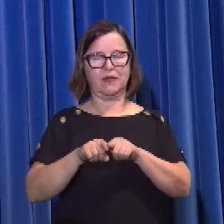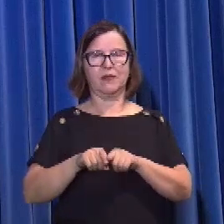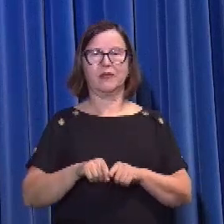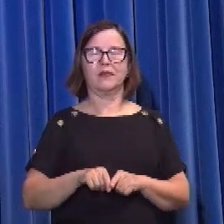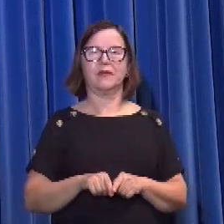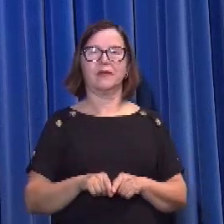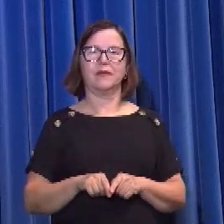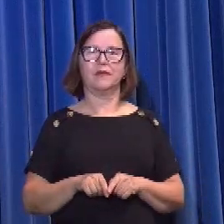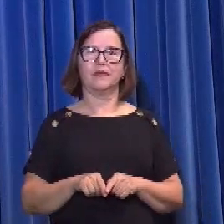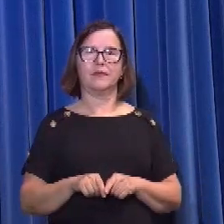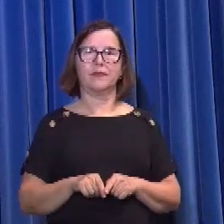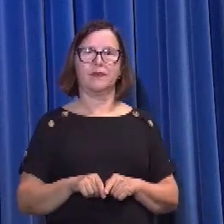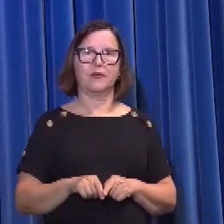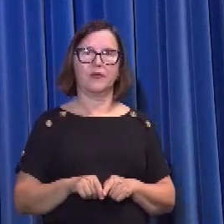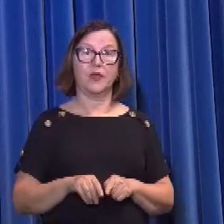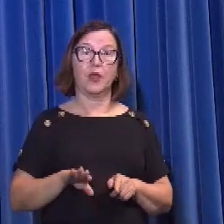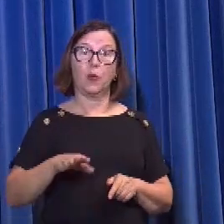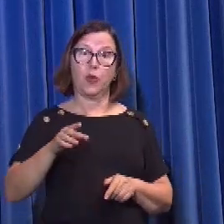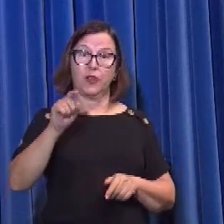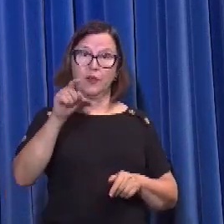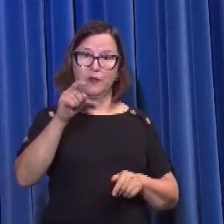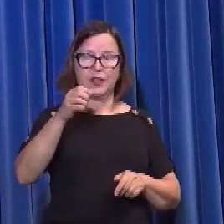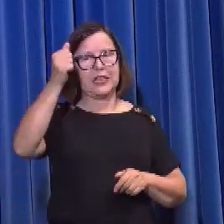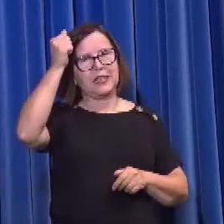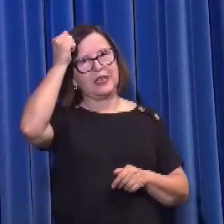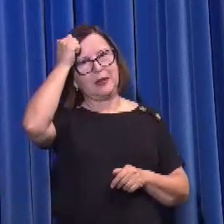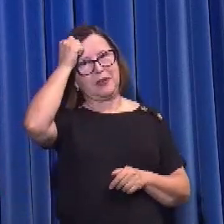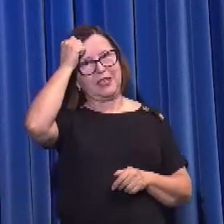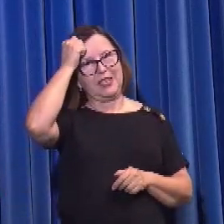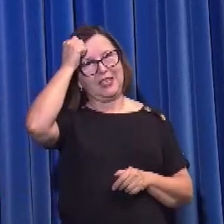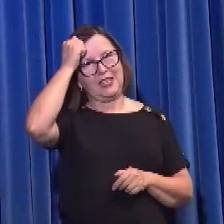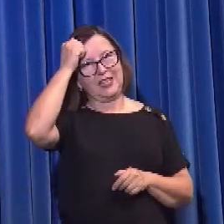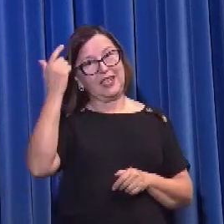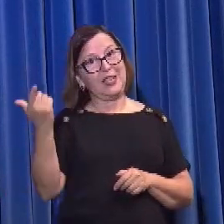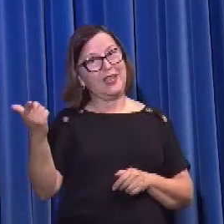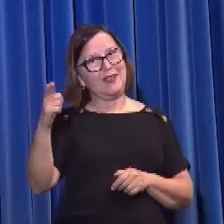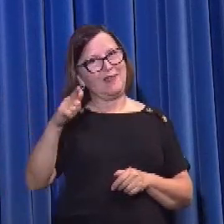essa palavra, quando tiver se arrependido e voltado para mim.